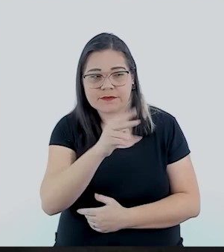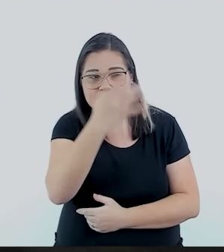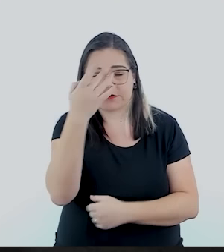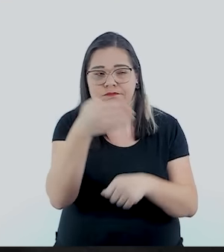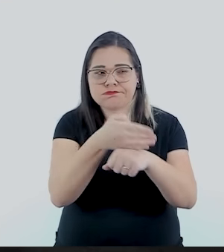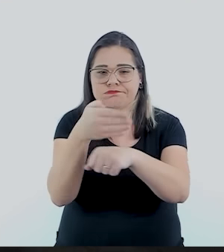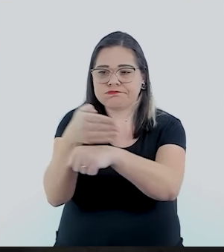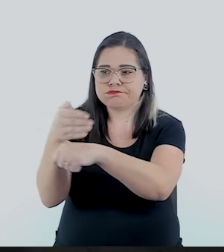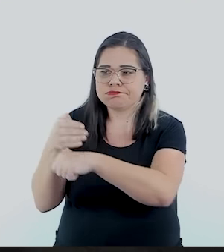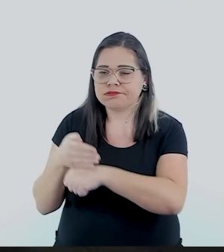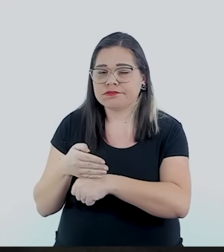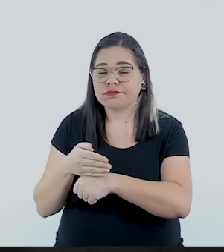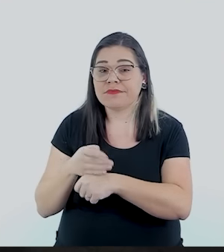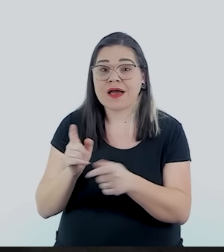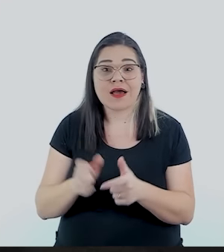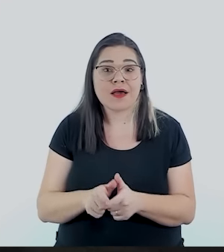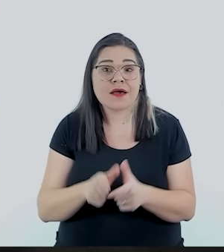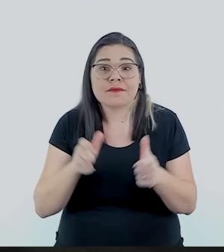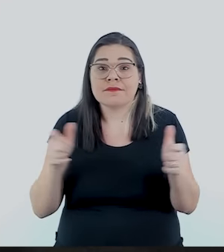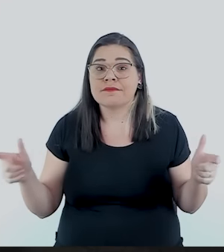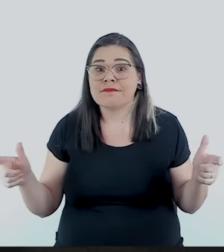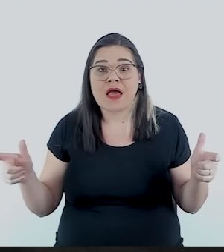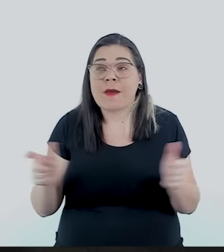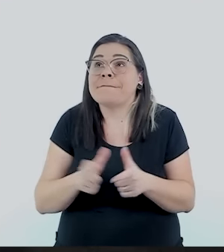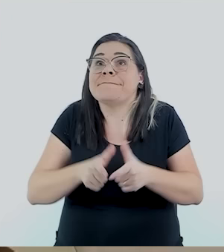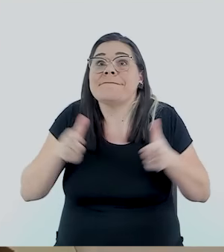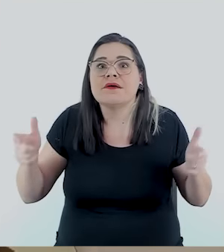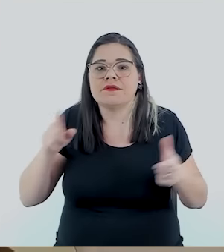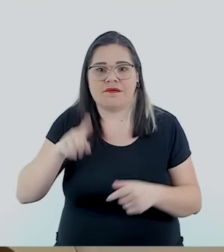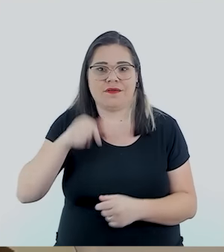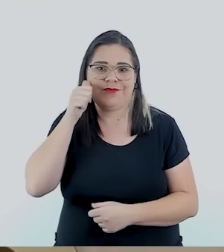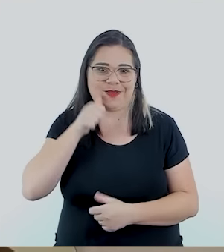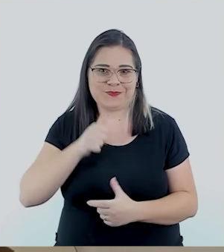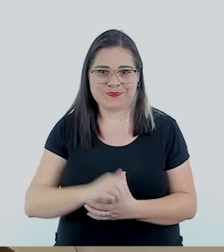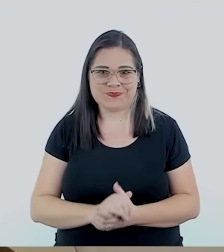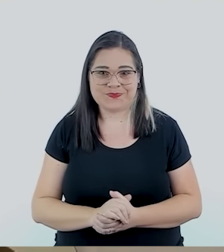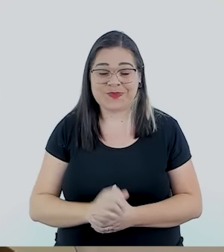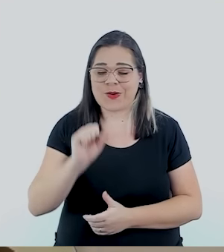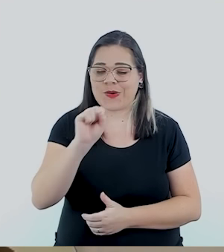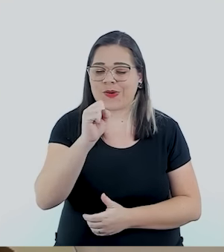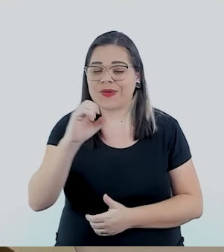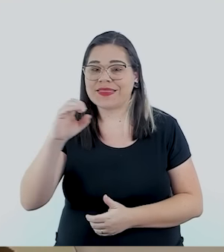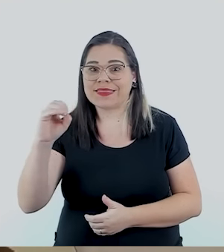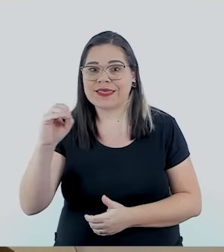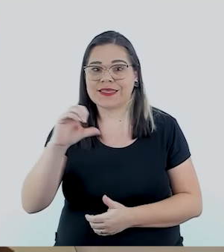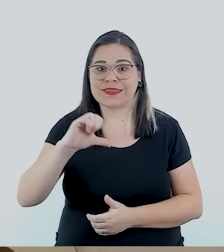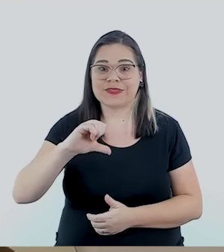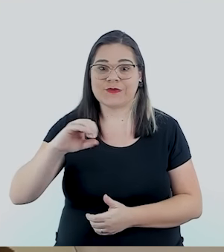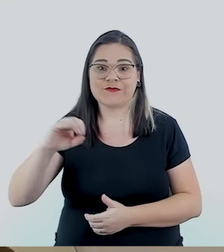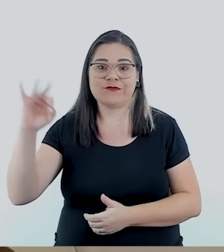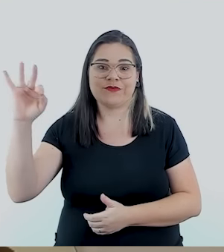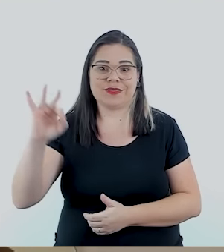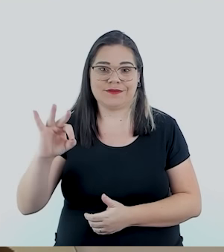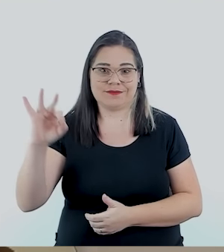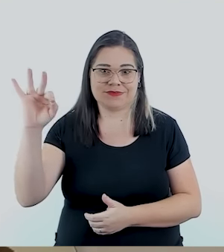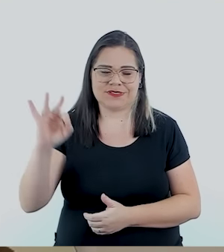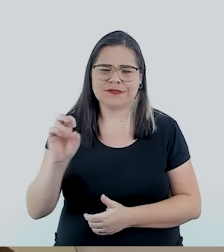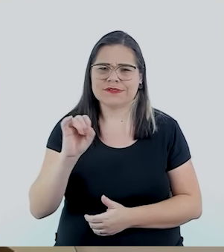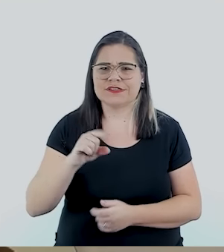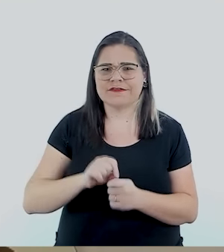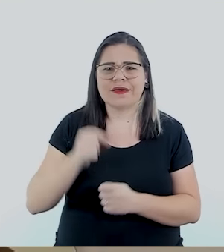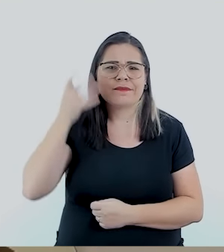nesses lugares é a grande maioria esmagadora são mulheres é isso 80 90% então assim se você faz uma